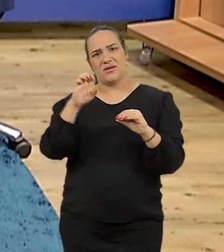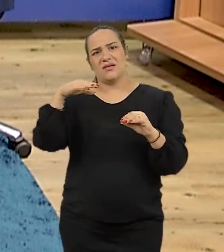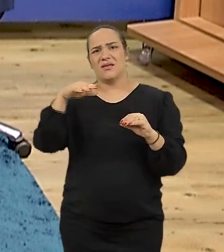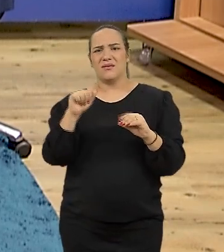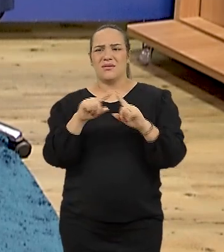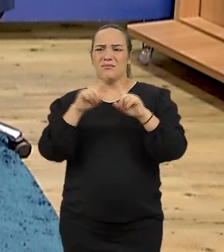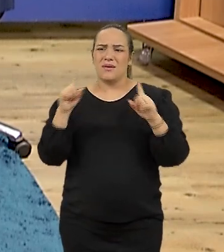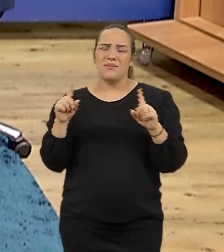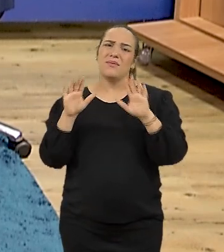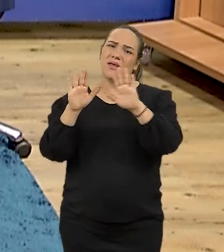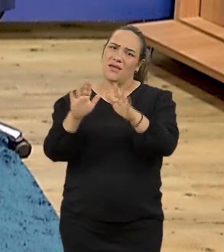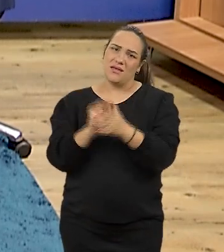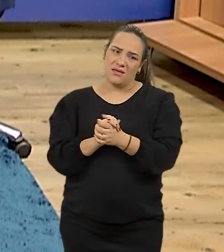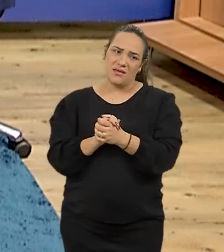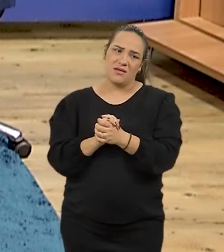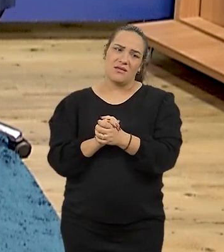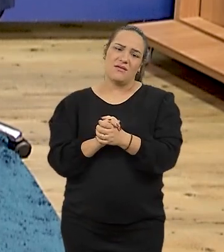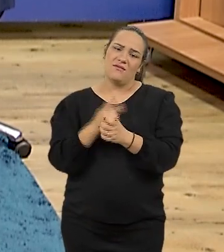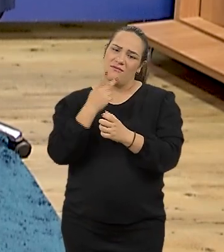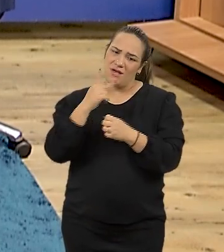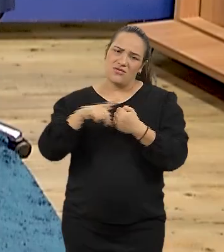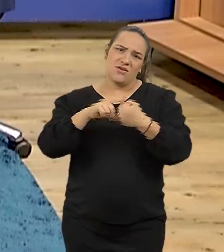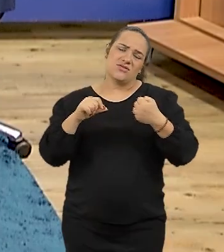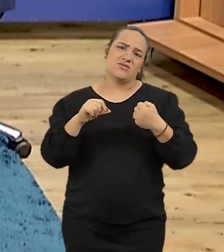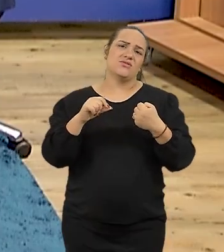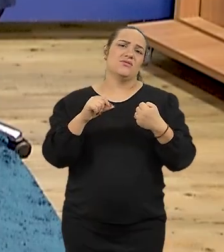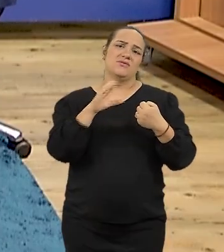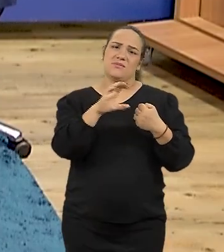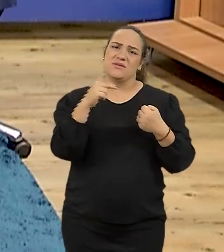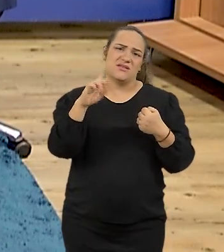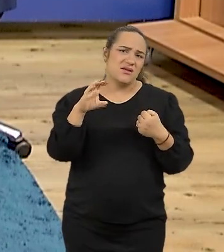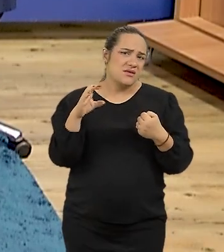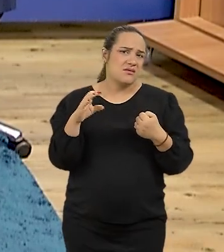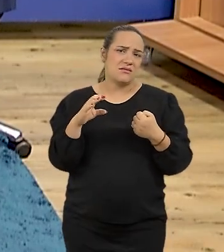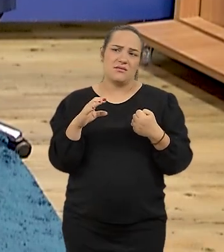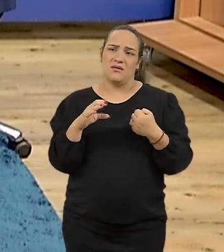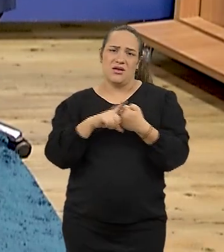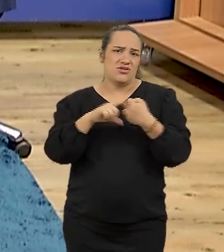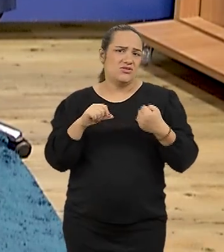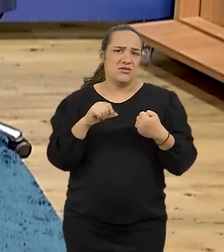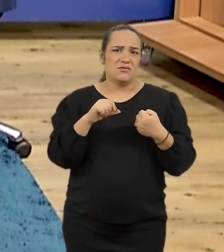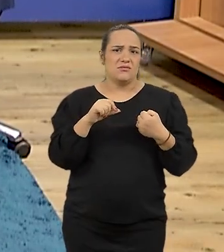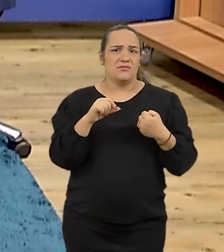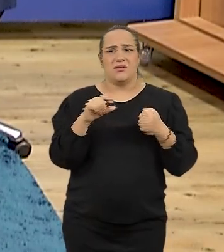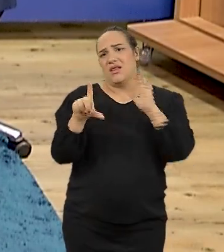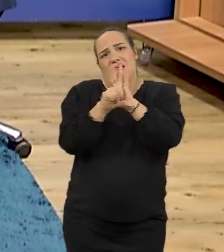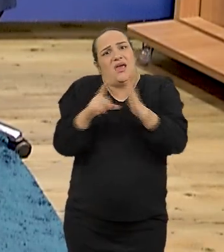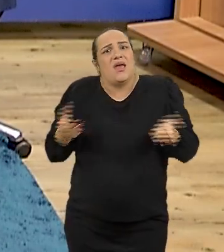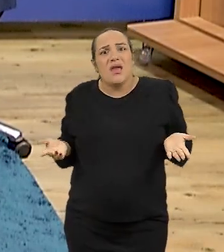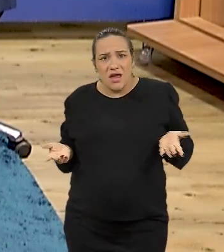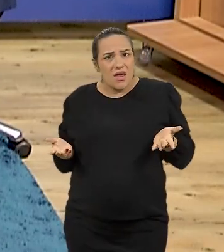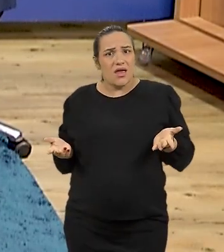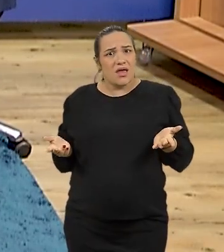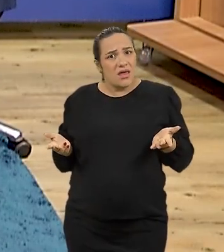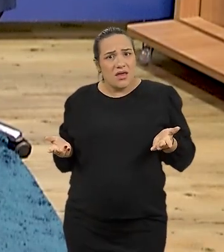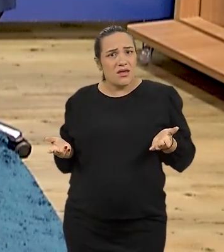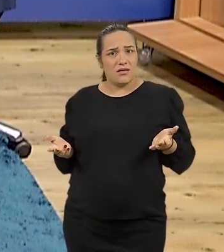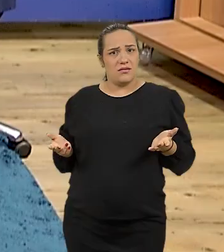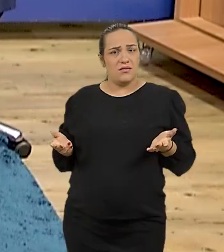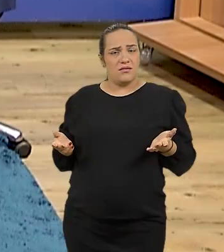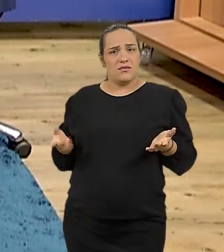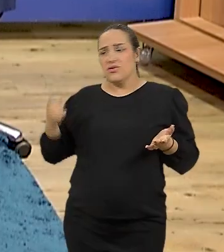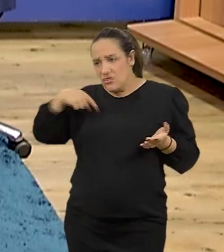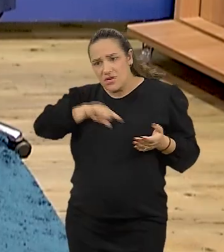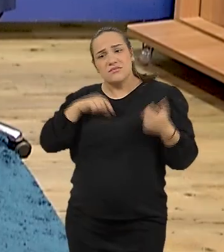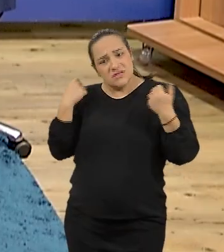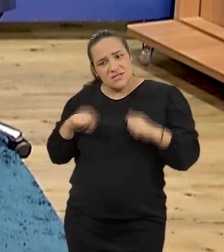o tema. Mas peraí, esse tema tratou de um dispositivo do Código Civil, de um dispositivo do Código Tributário, e é isso que importa, é a lei, não é o tema.